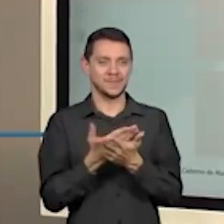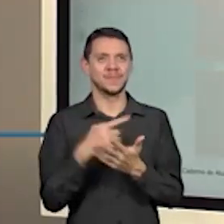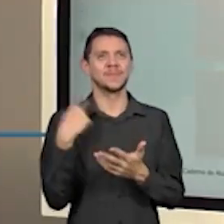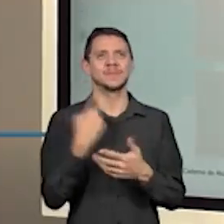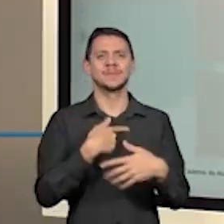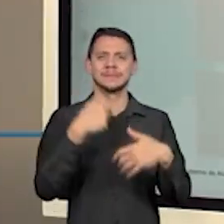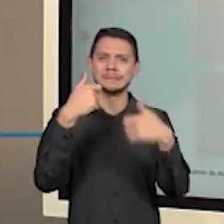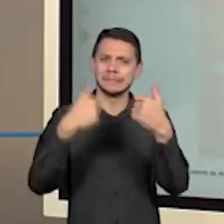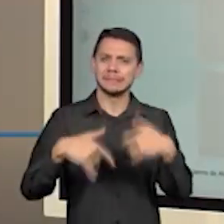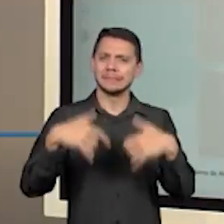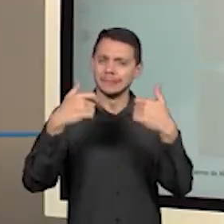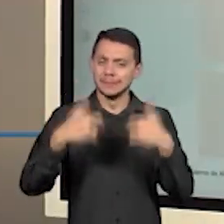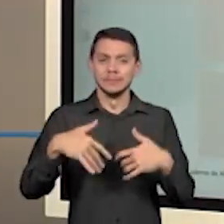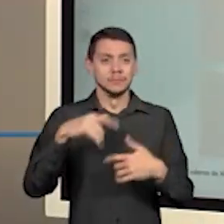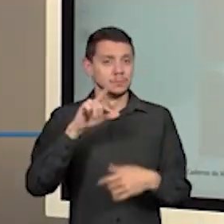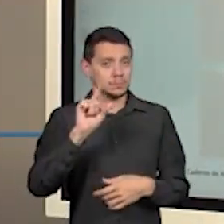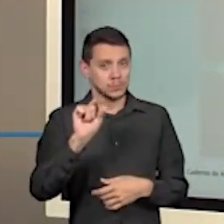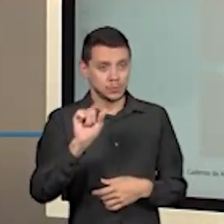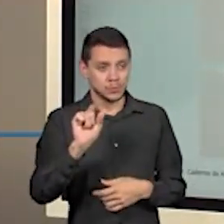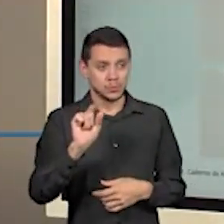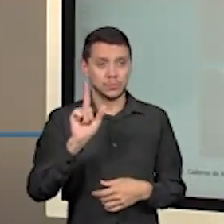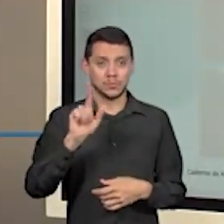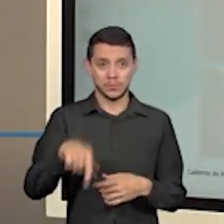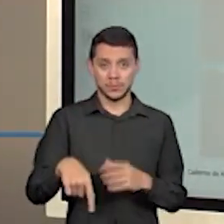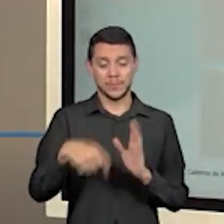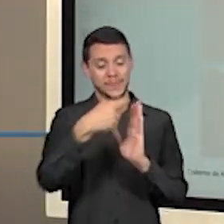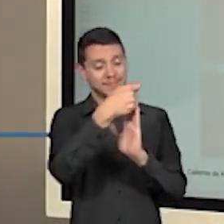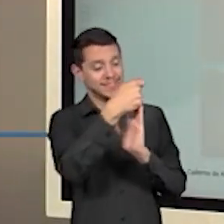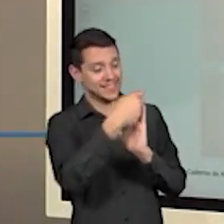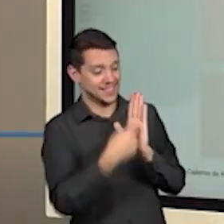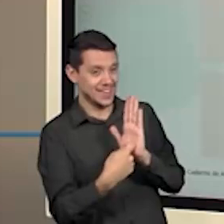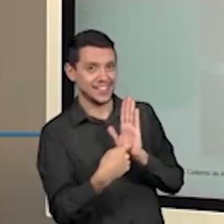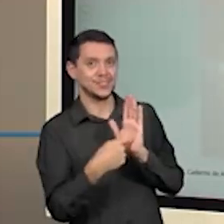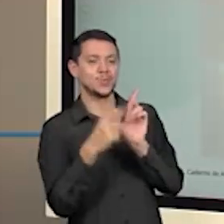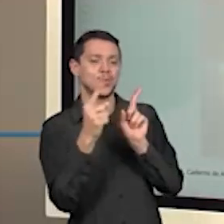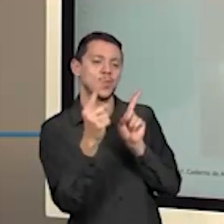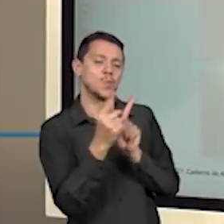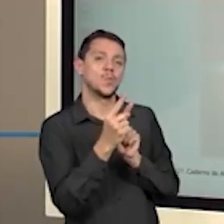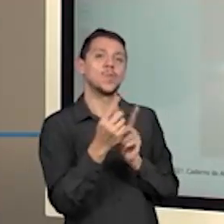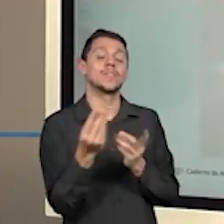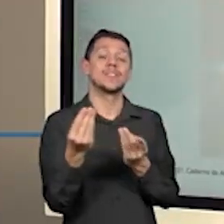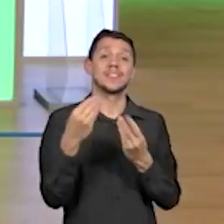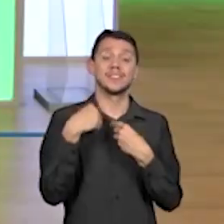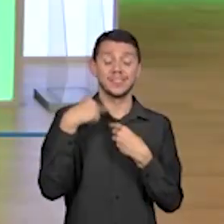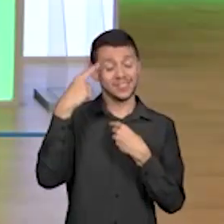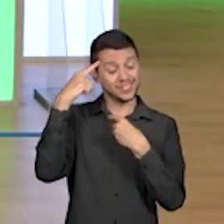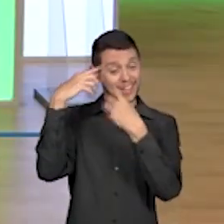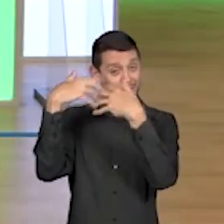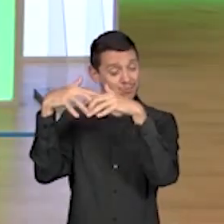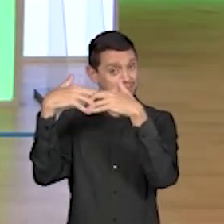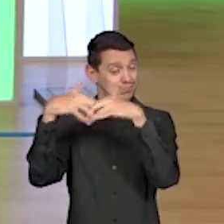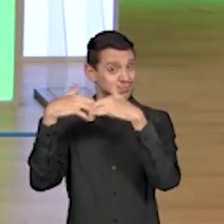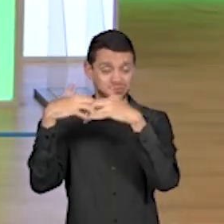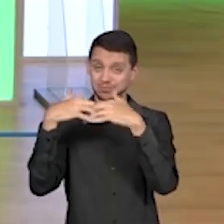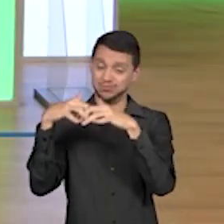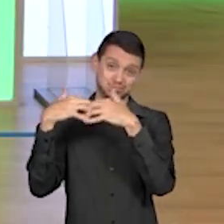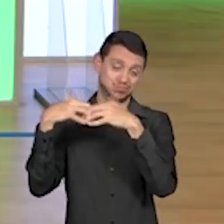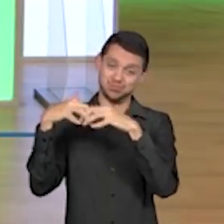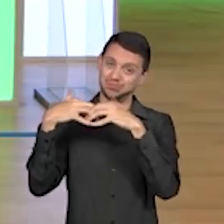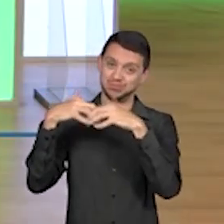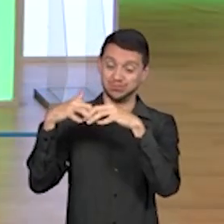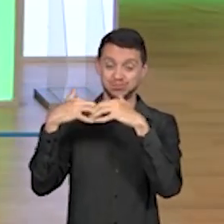afirmamos e destacamos que são textos curtos que trazem reflexões profundas. São